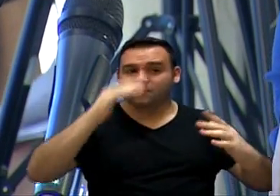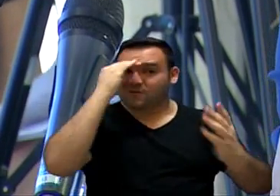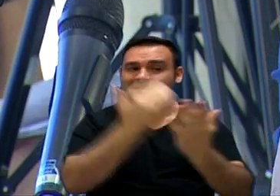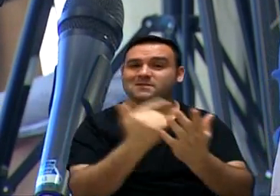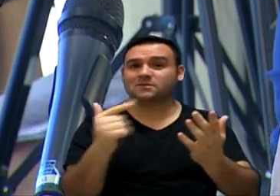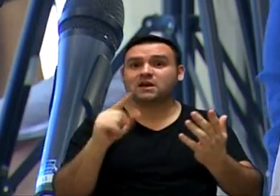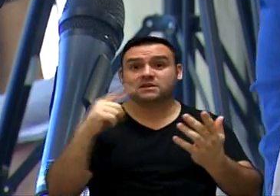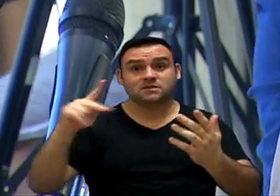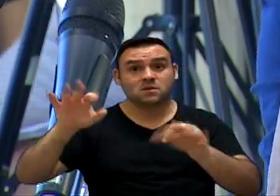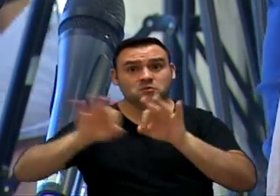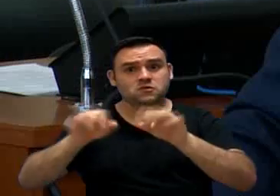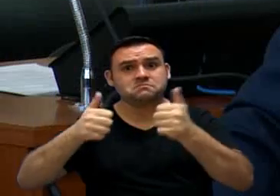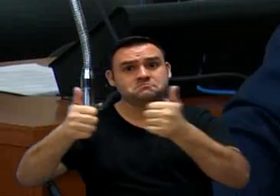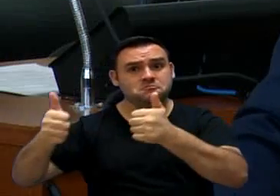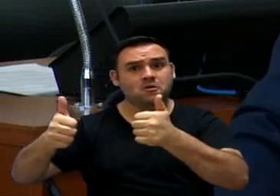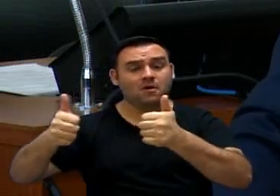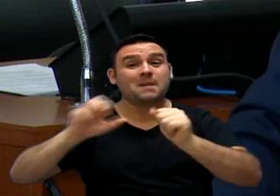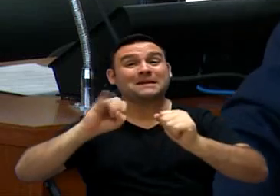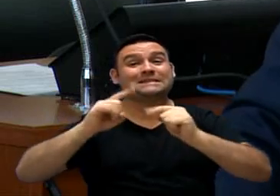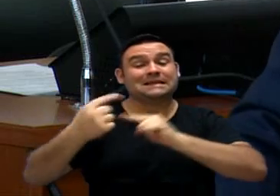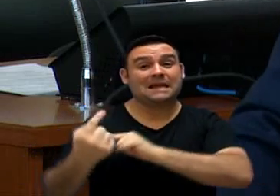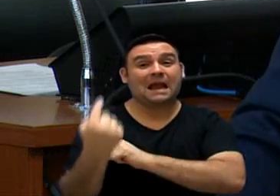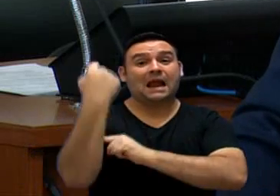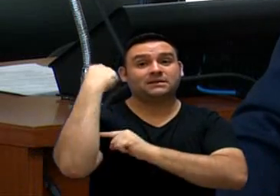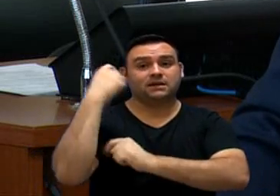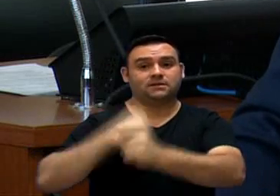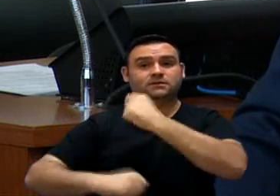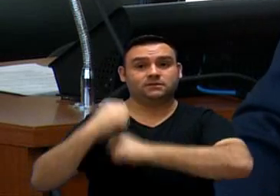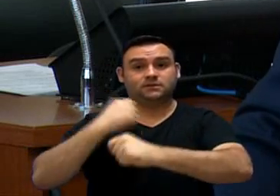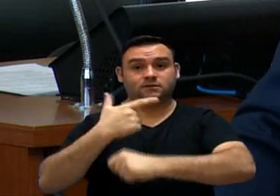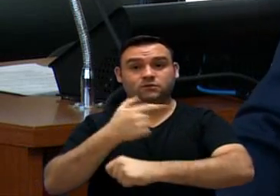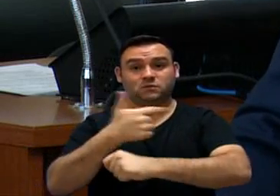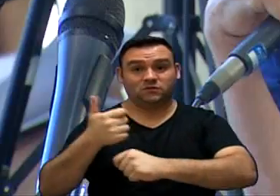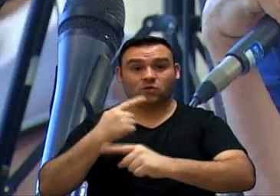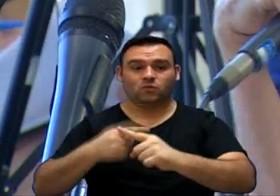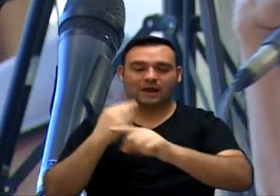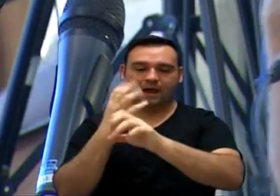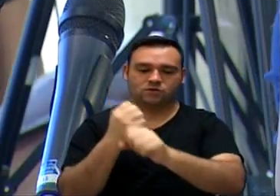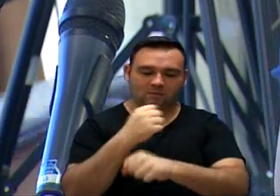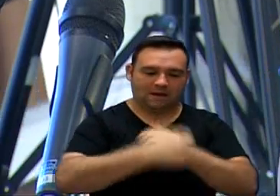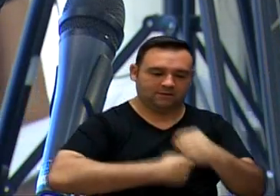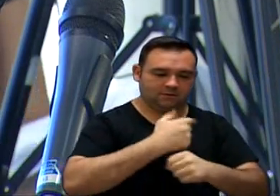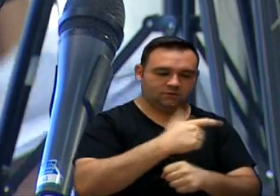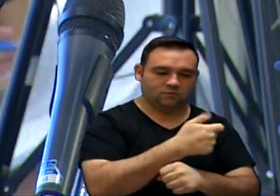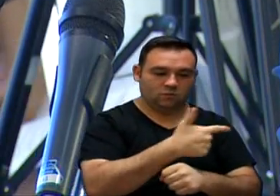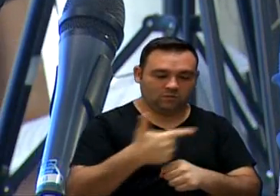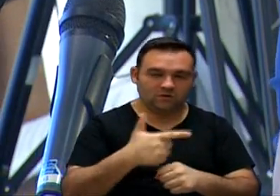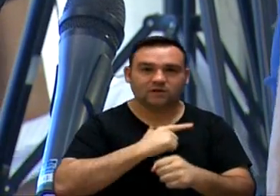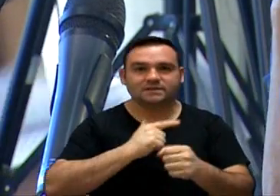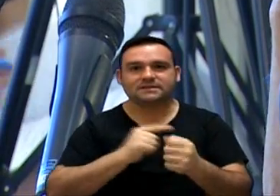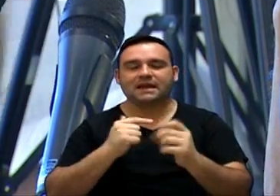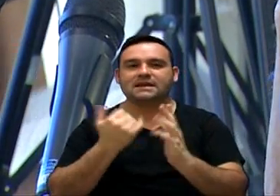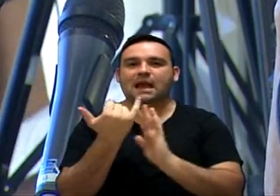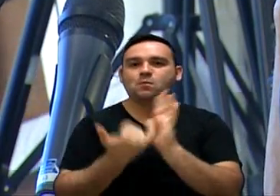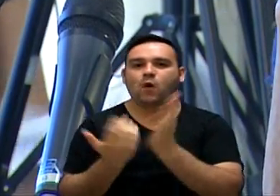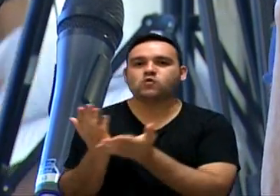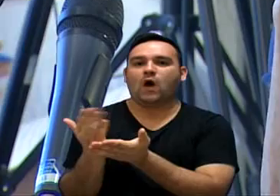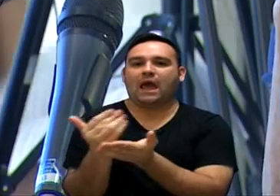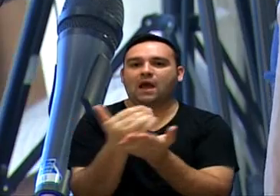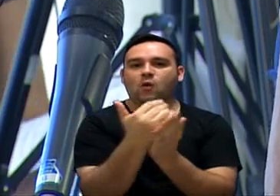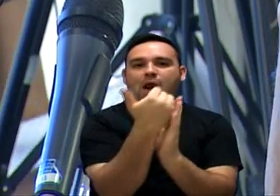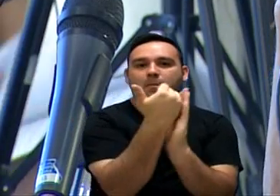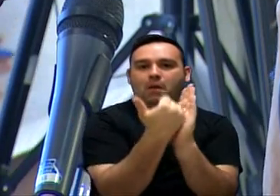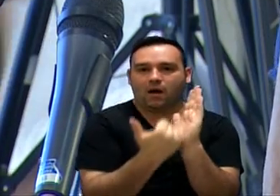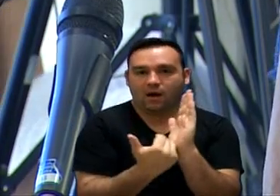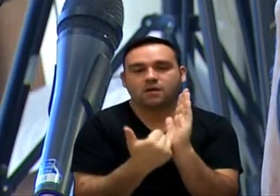projeto é interessante, mas se tivesse acontecido o ano passado, para o orçamento desse ano, e prevendo que haveria essa